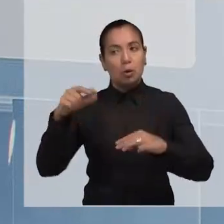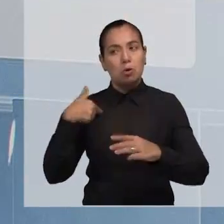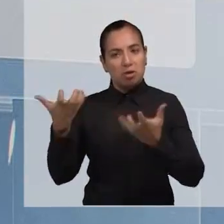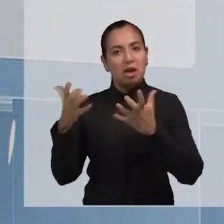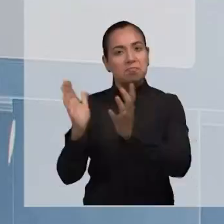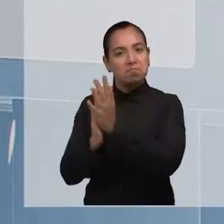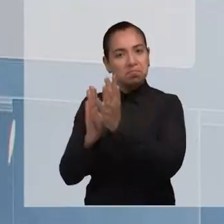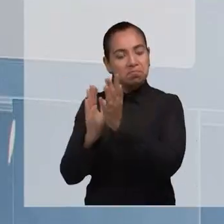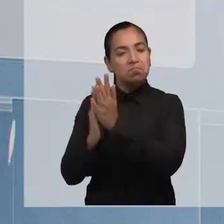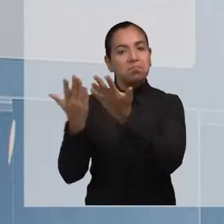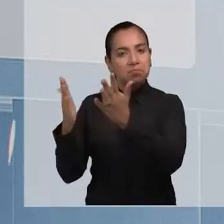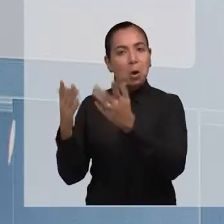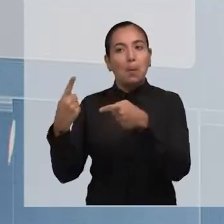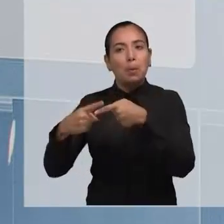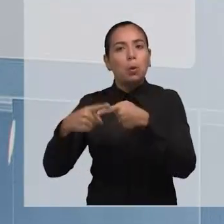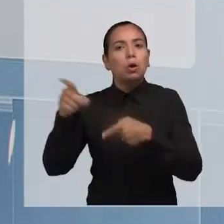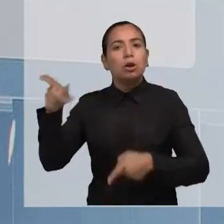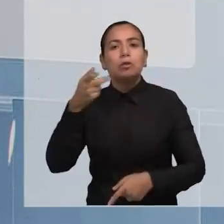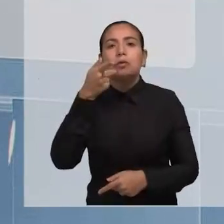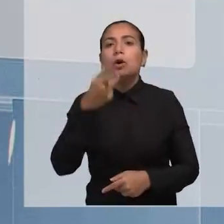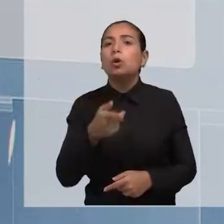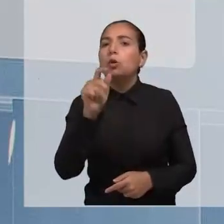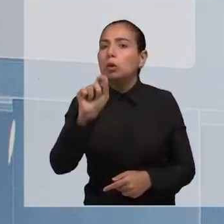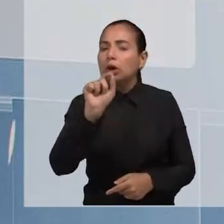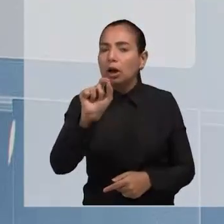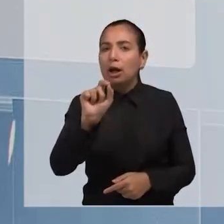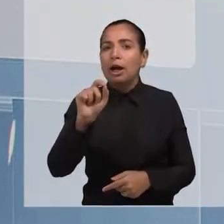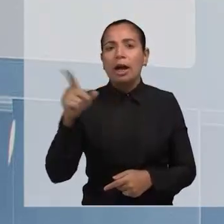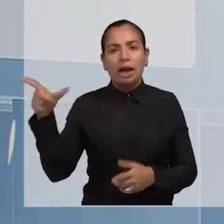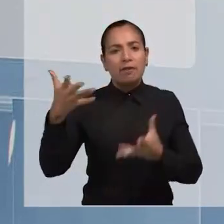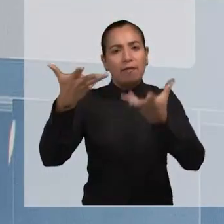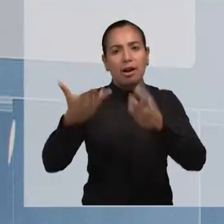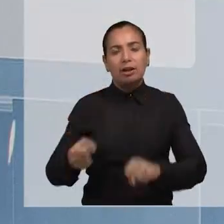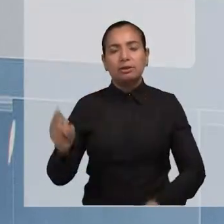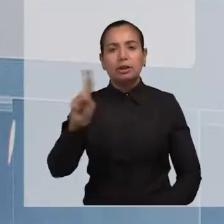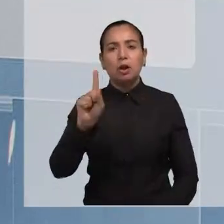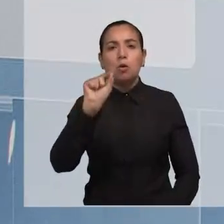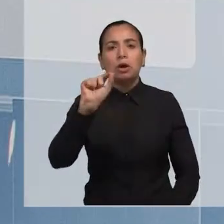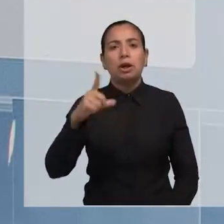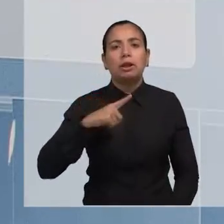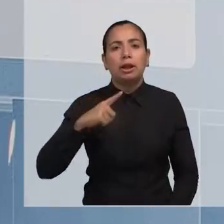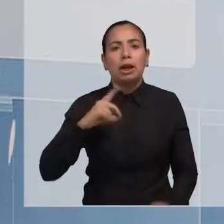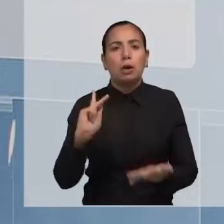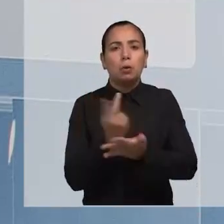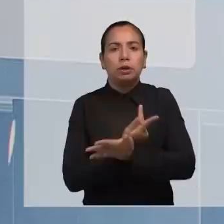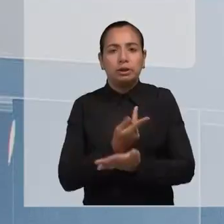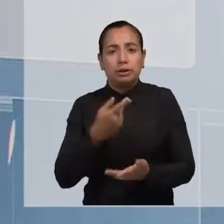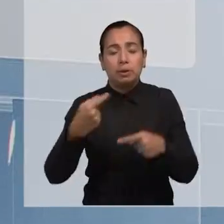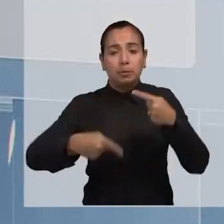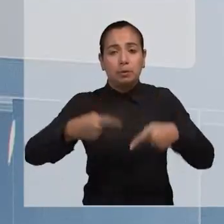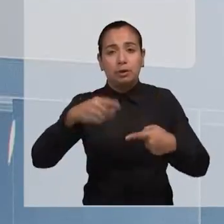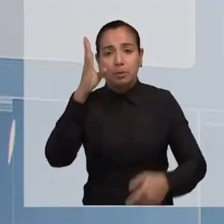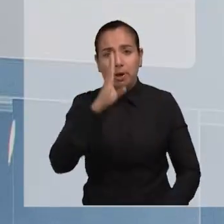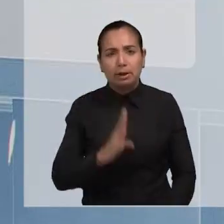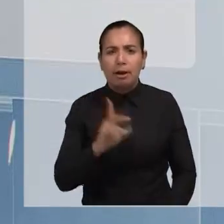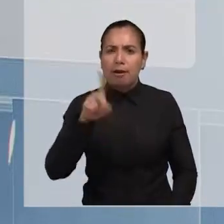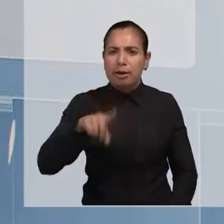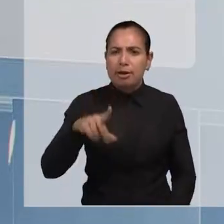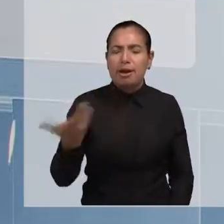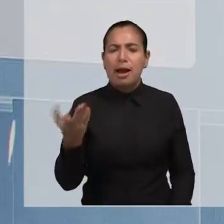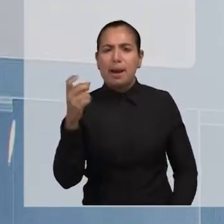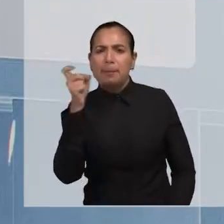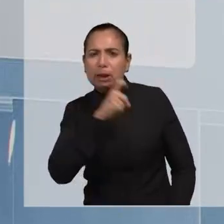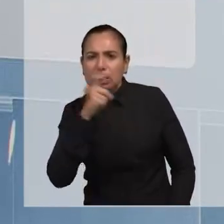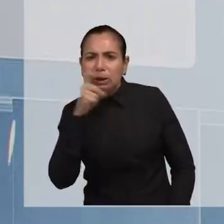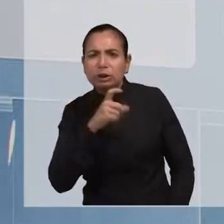Parabenizá-lo, porque ele disse que não ia tolerar o que estava sendo feito com a política brasileira em relação a mentiras, a